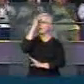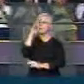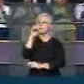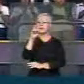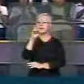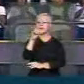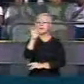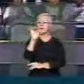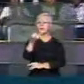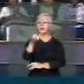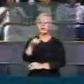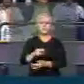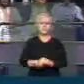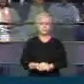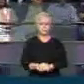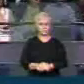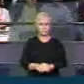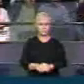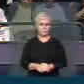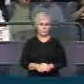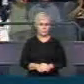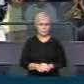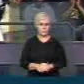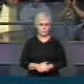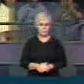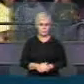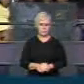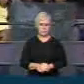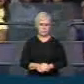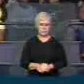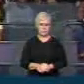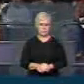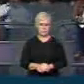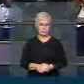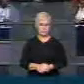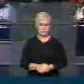Presidente, uma questão de ordem, presidente. Questão de ordem.